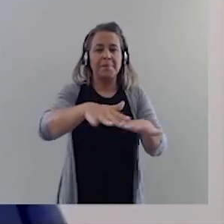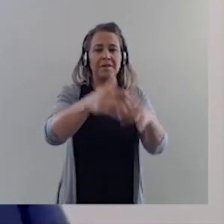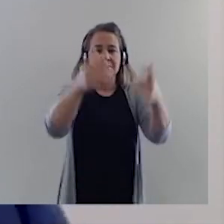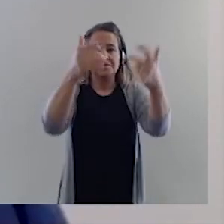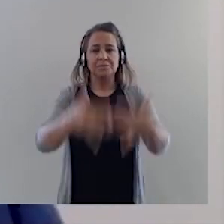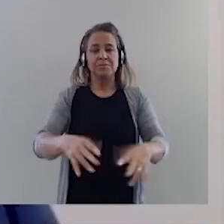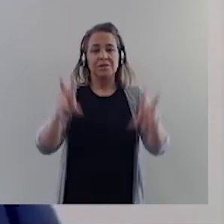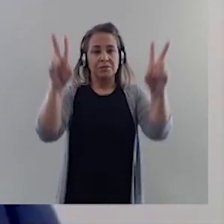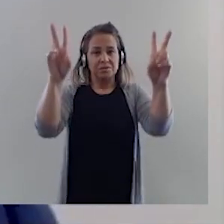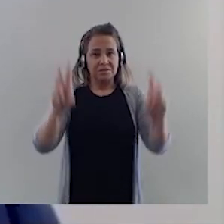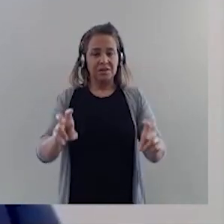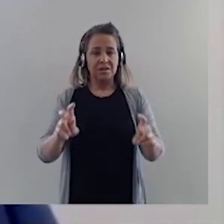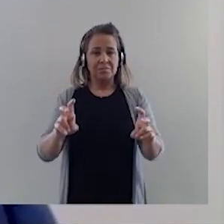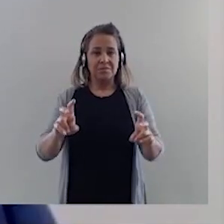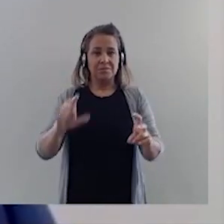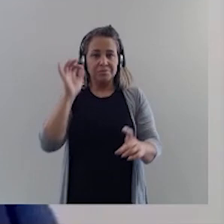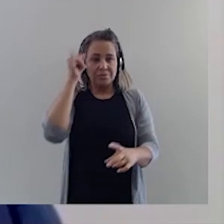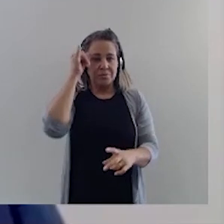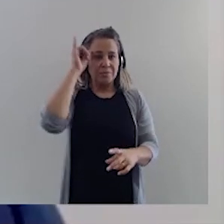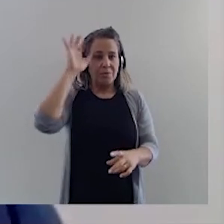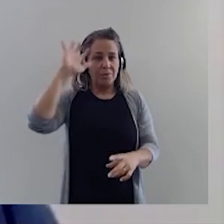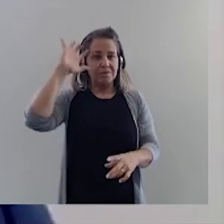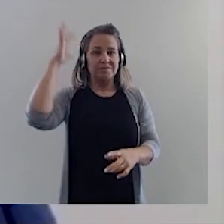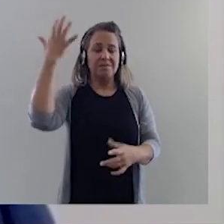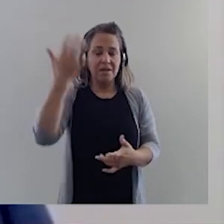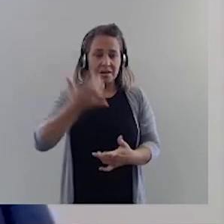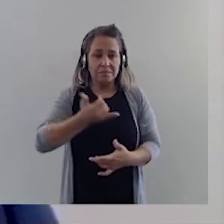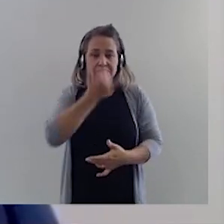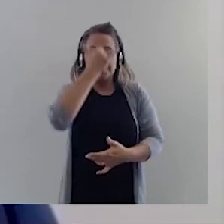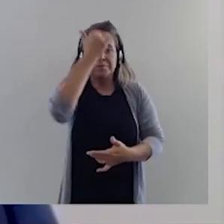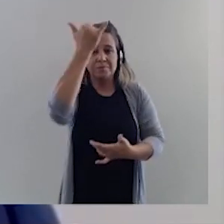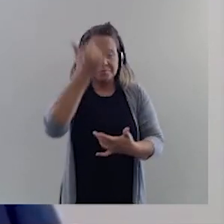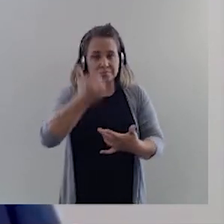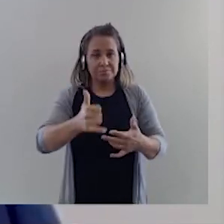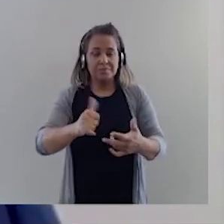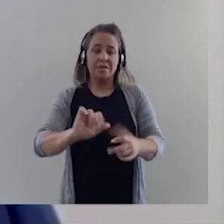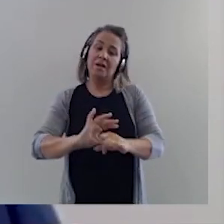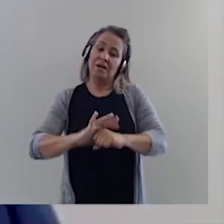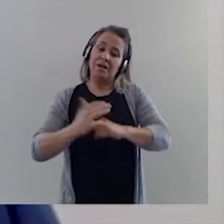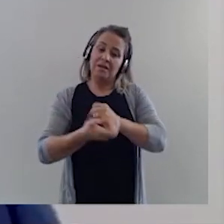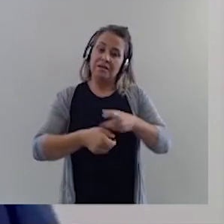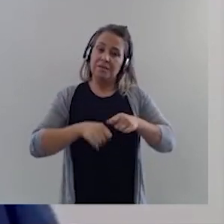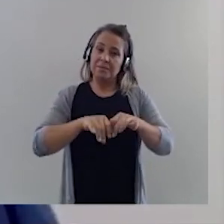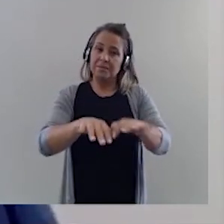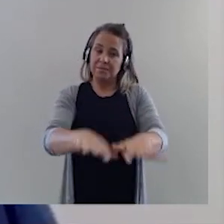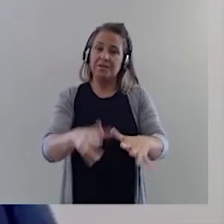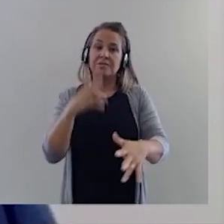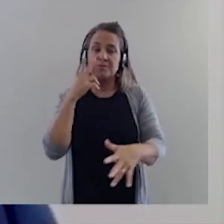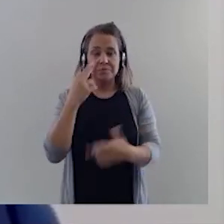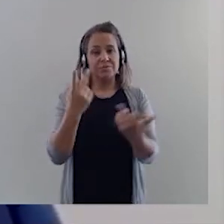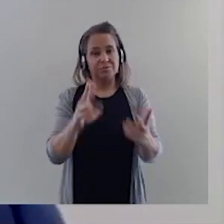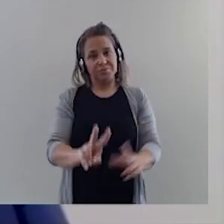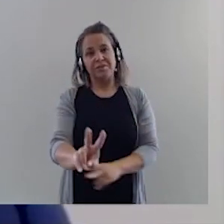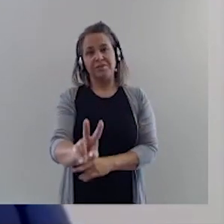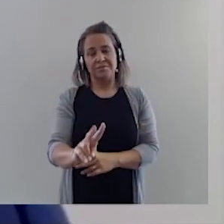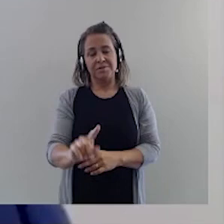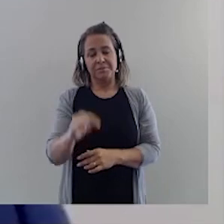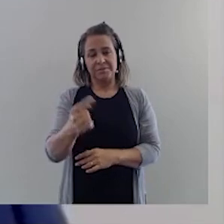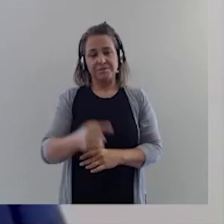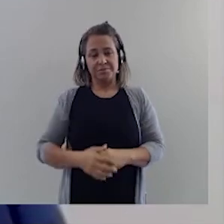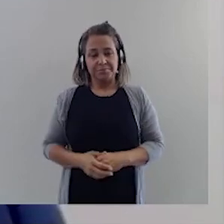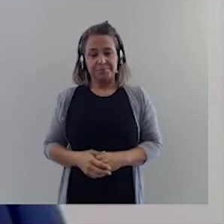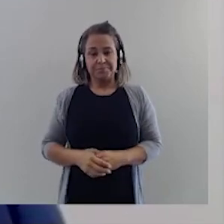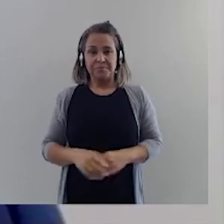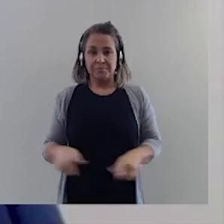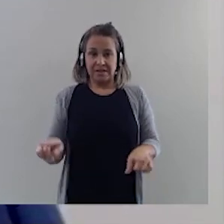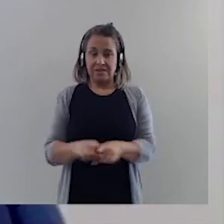tema, os efeitos da pandemia, que é um pouco do que nós vamos ver aqui ao longo dessa breve exposição.